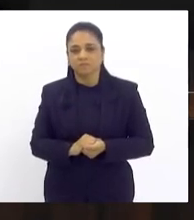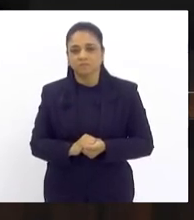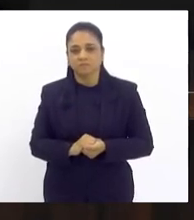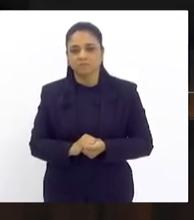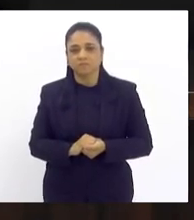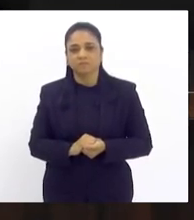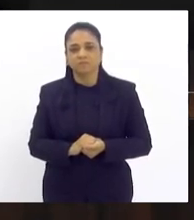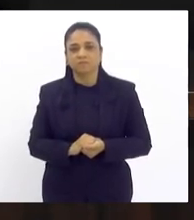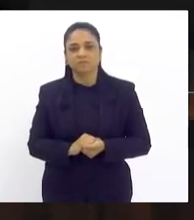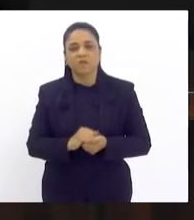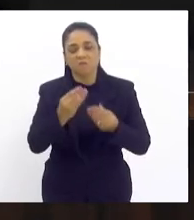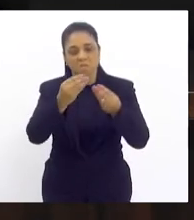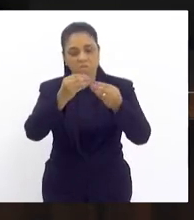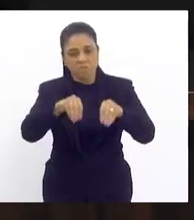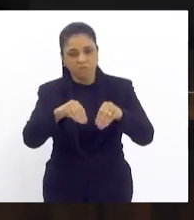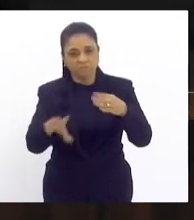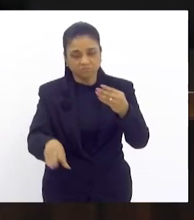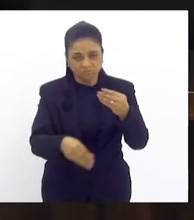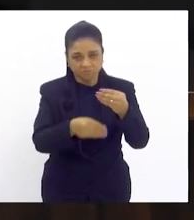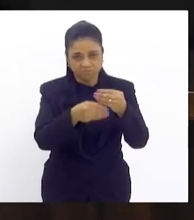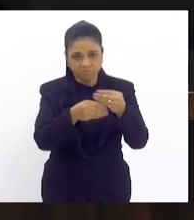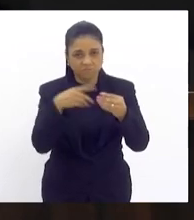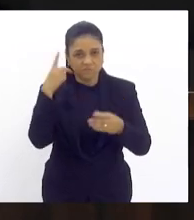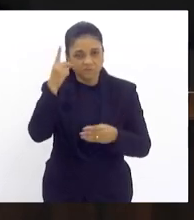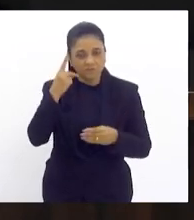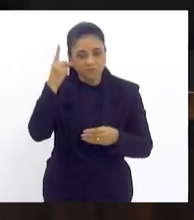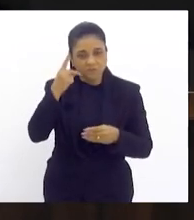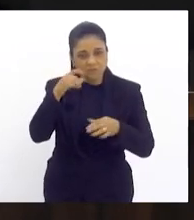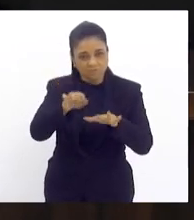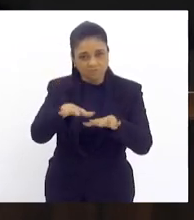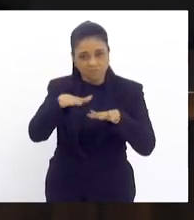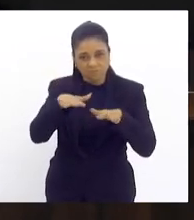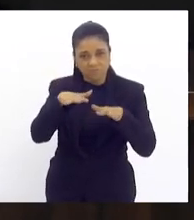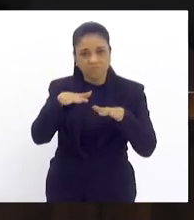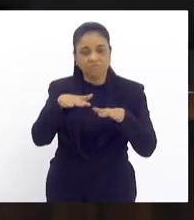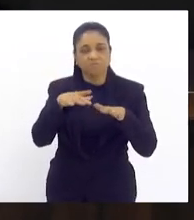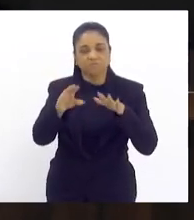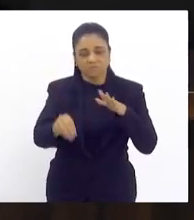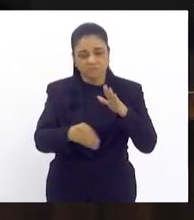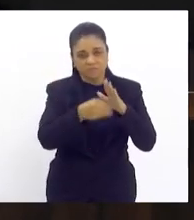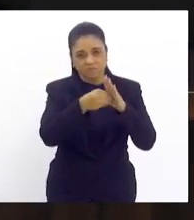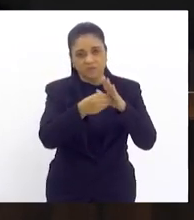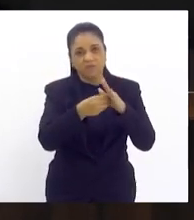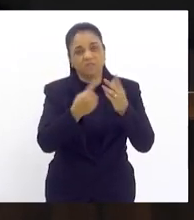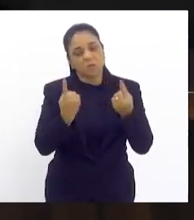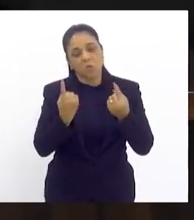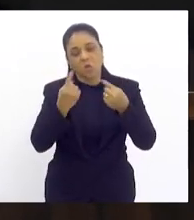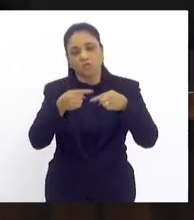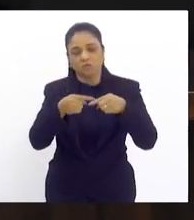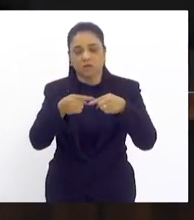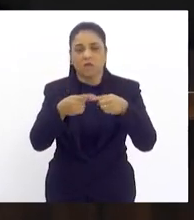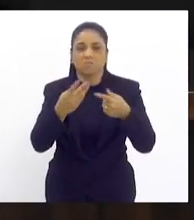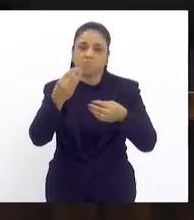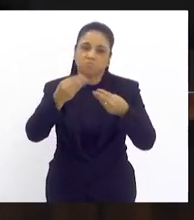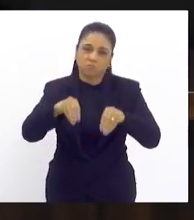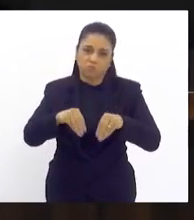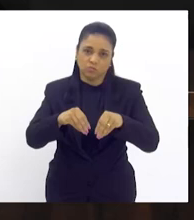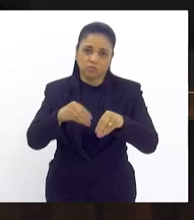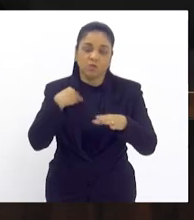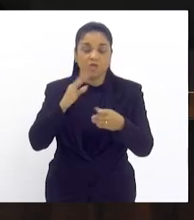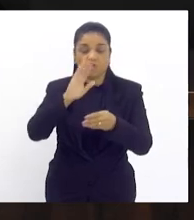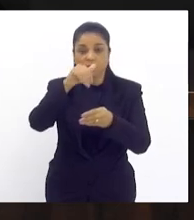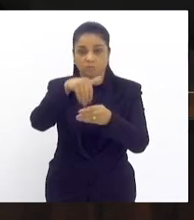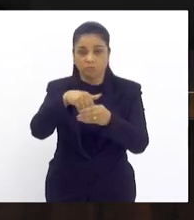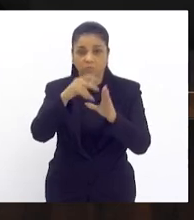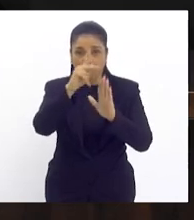ficam prejudicadas as emendas de plenário, por todos os pareceres serem contrários. Em votação, o